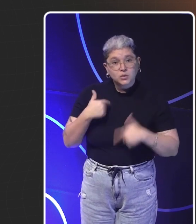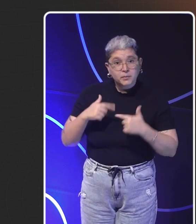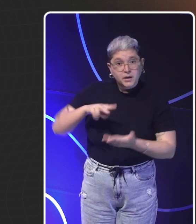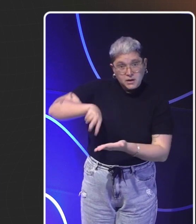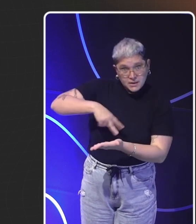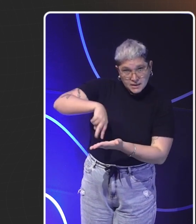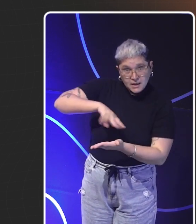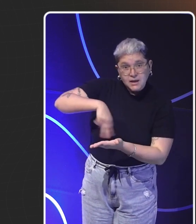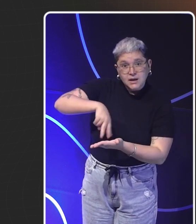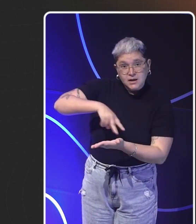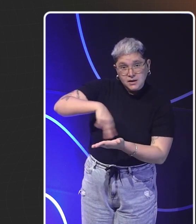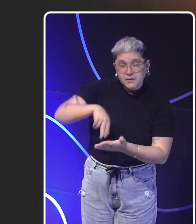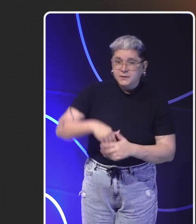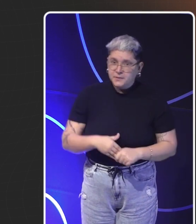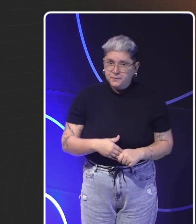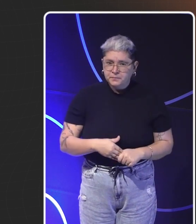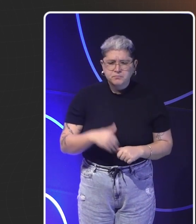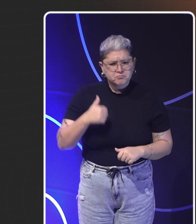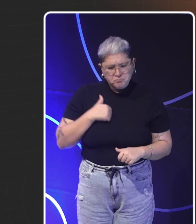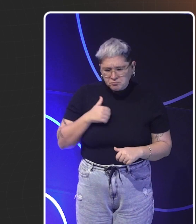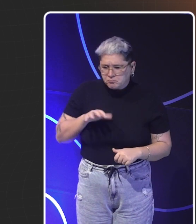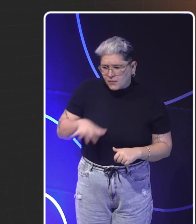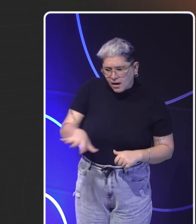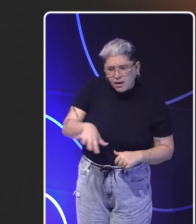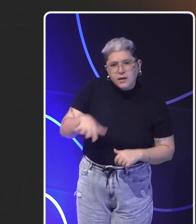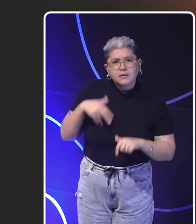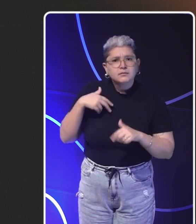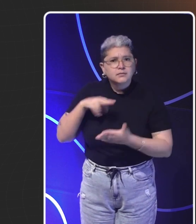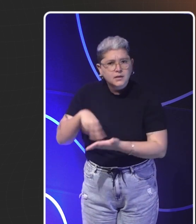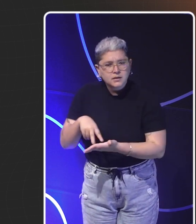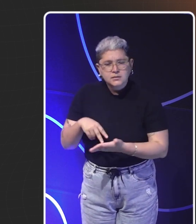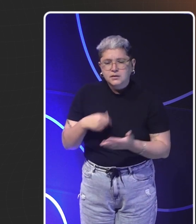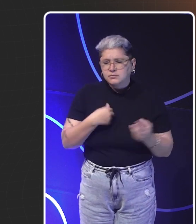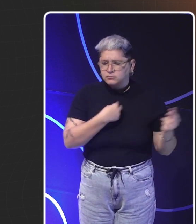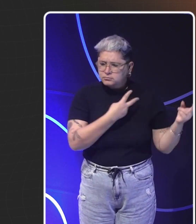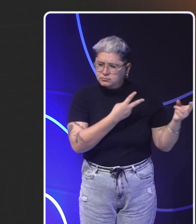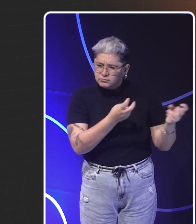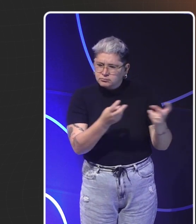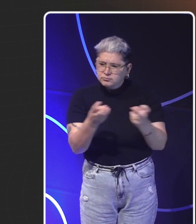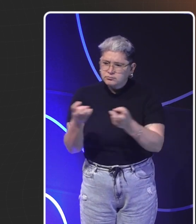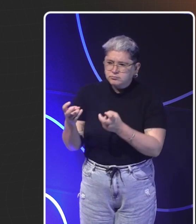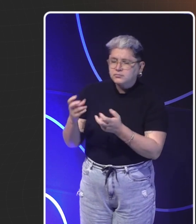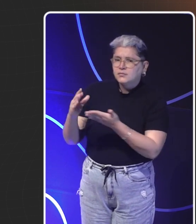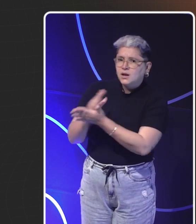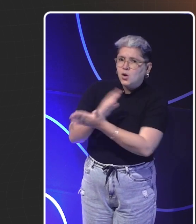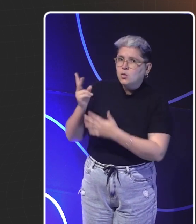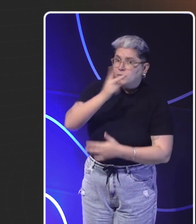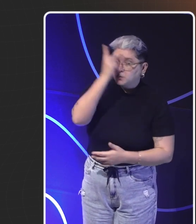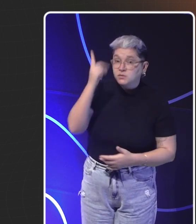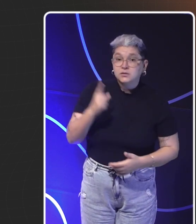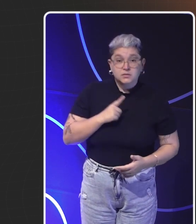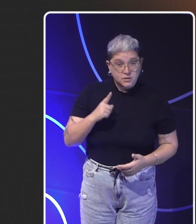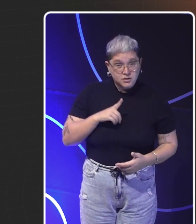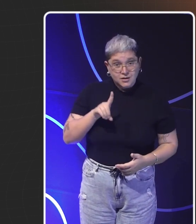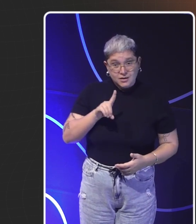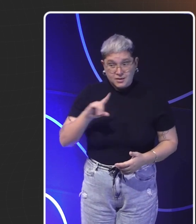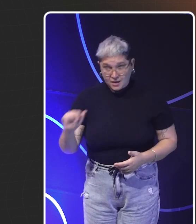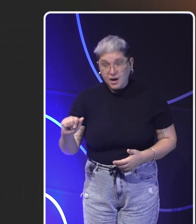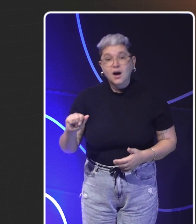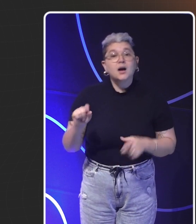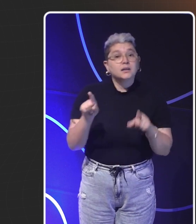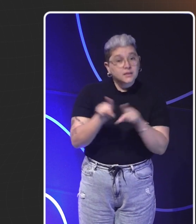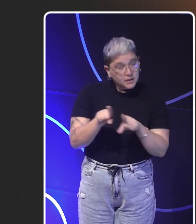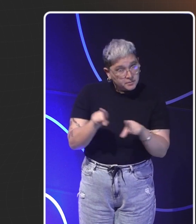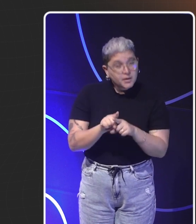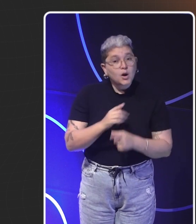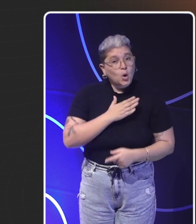dança também. E comecei a trabalhar com dança e observei que algumas pessoas que também tinham deficiência auditiva também gostavam muito de dançar.